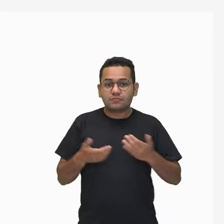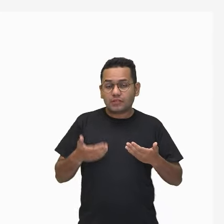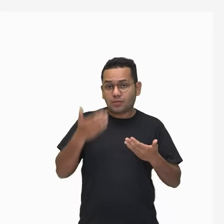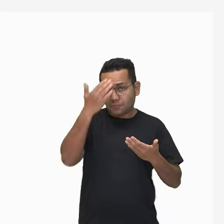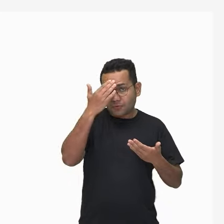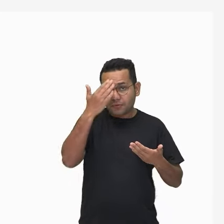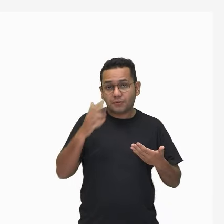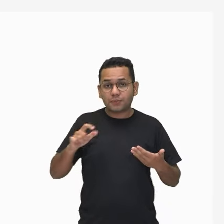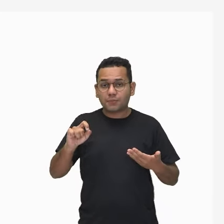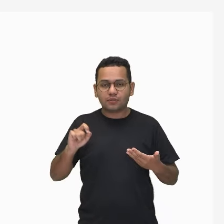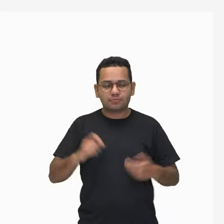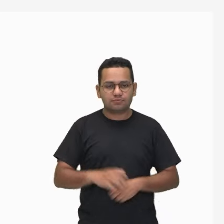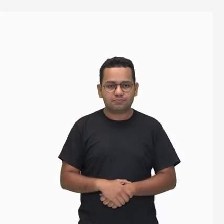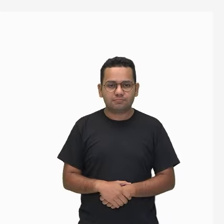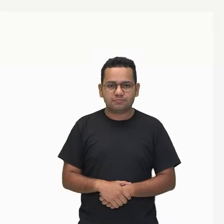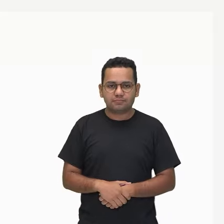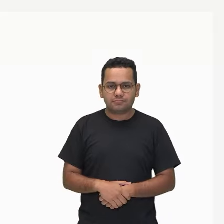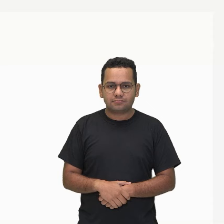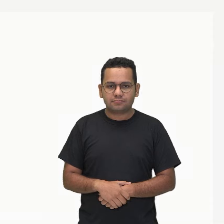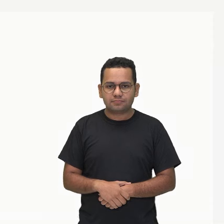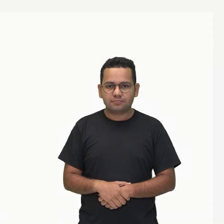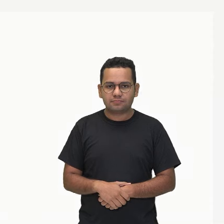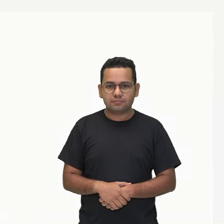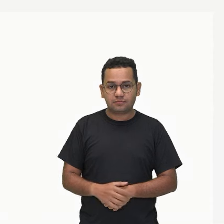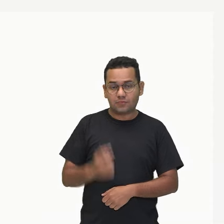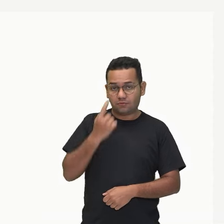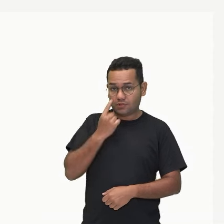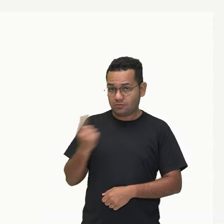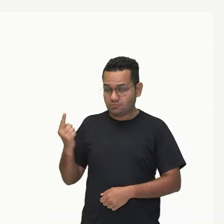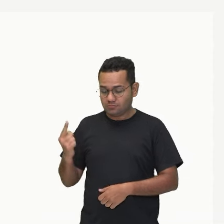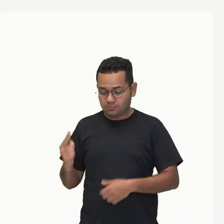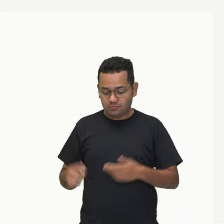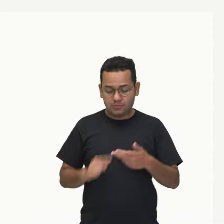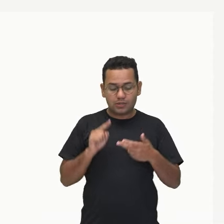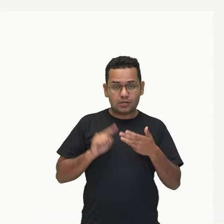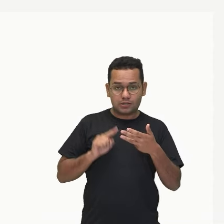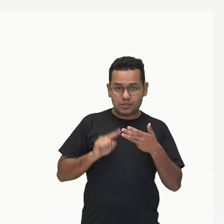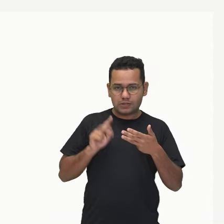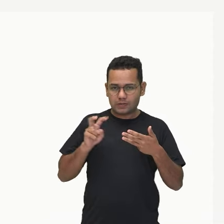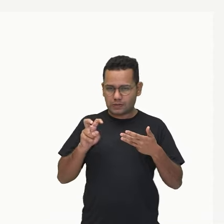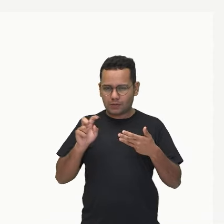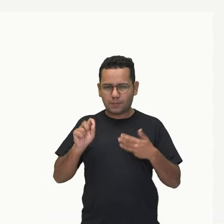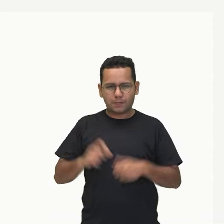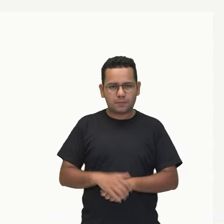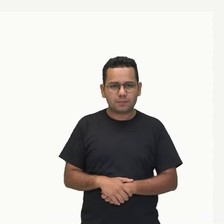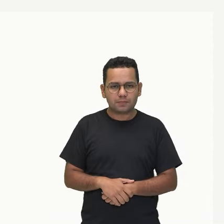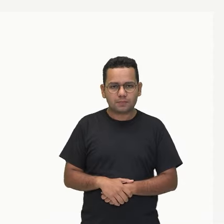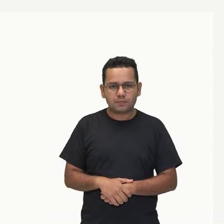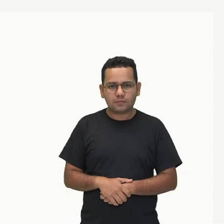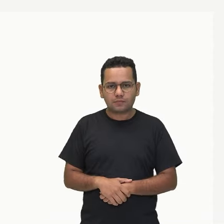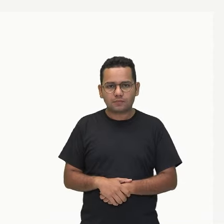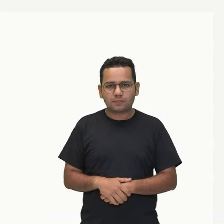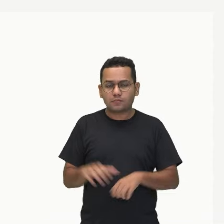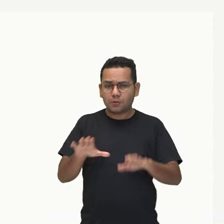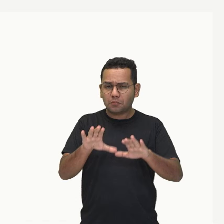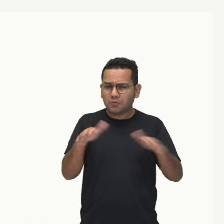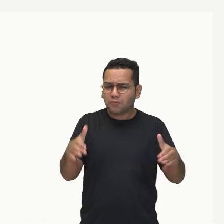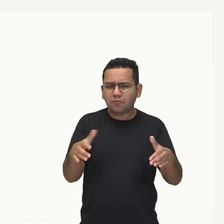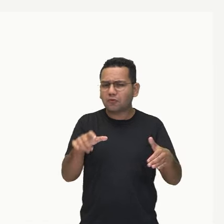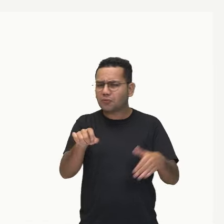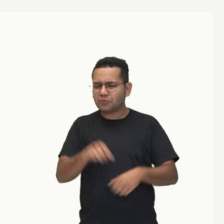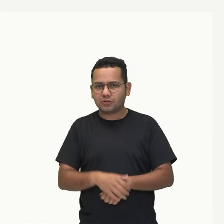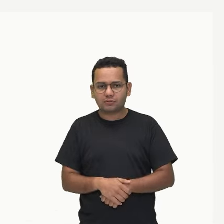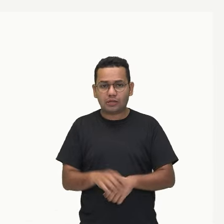lá. O conhecimento filosófico, ele se preocupa mais, tá, com a